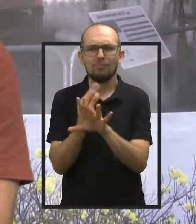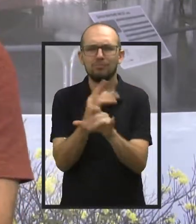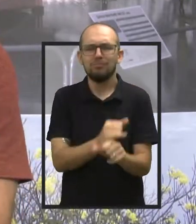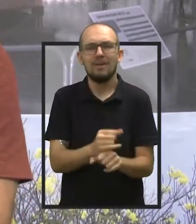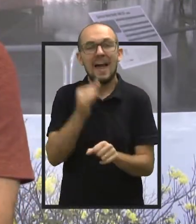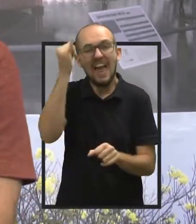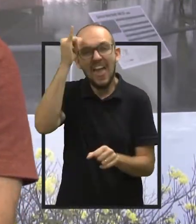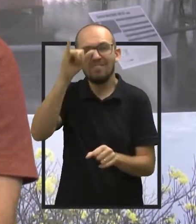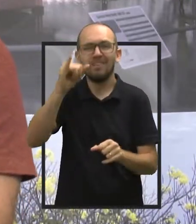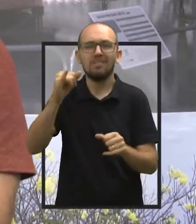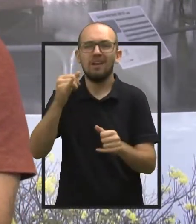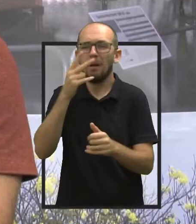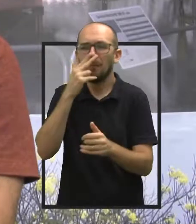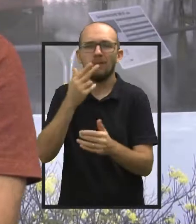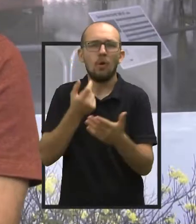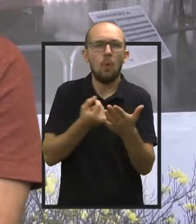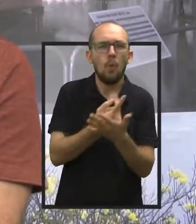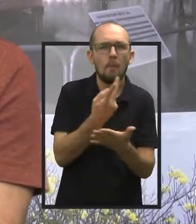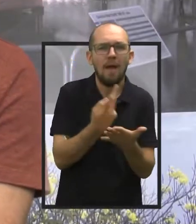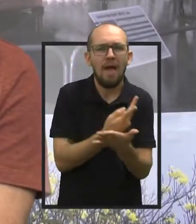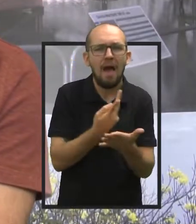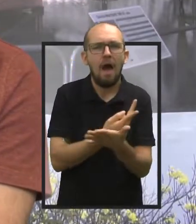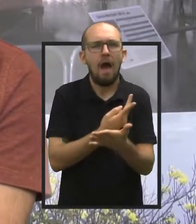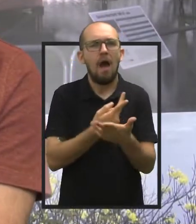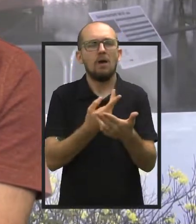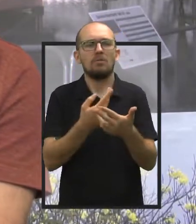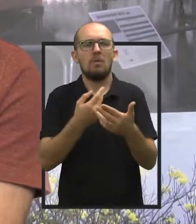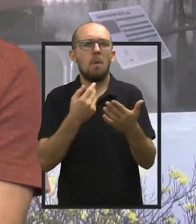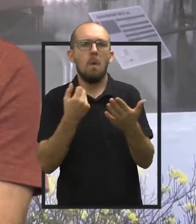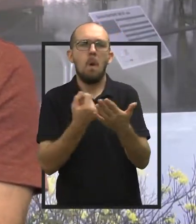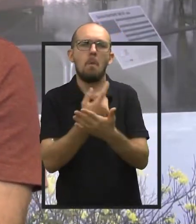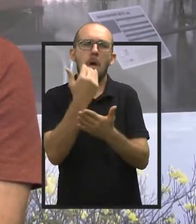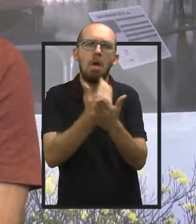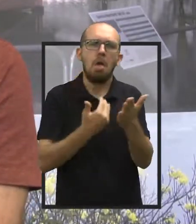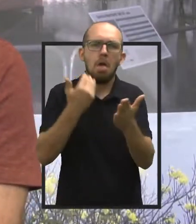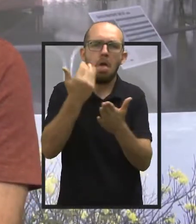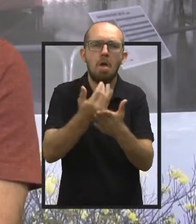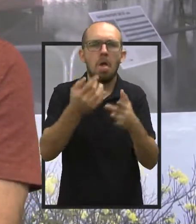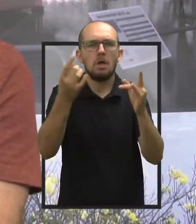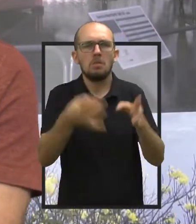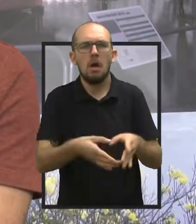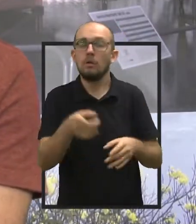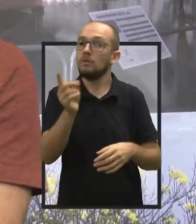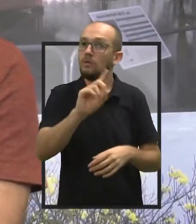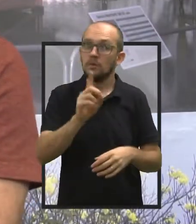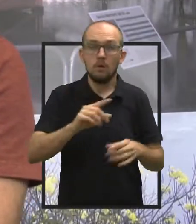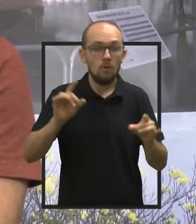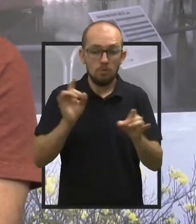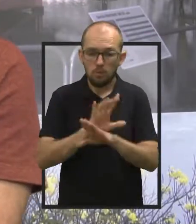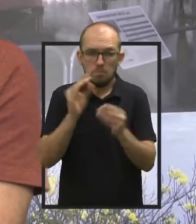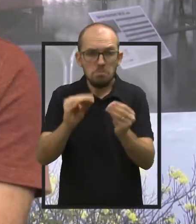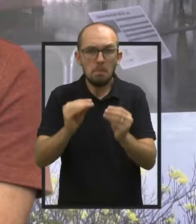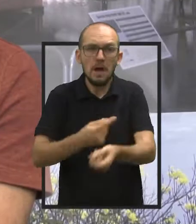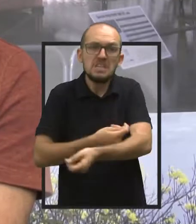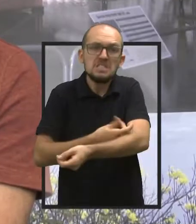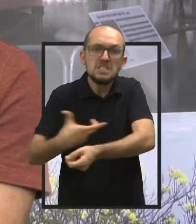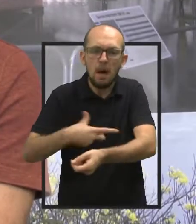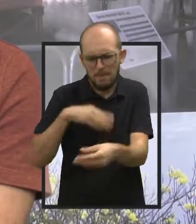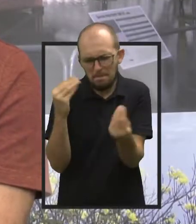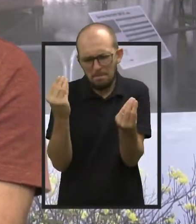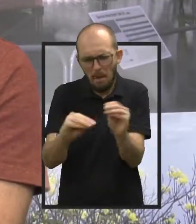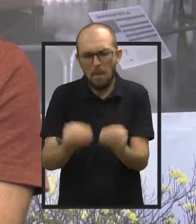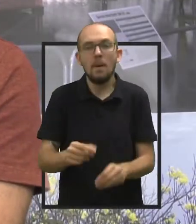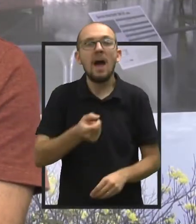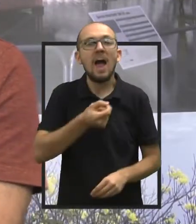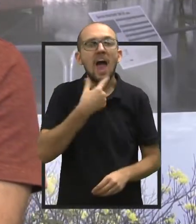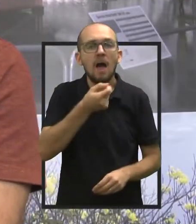não compra errado, né? Não compra mais. Você tem o controle de tudo, de exame, de medicamento, né? Então